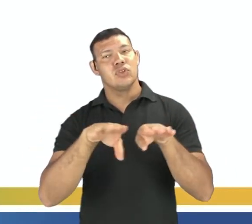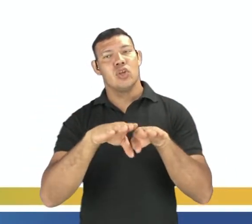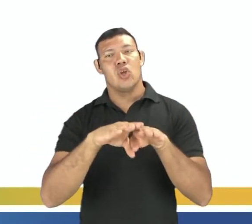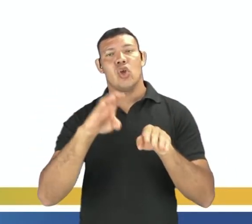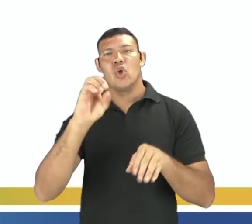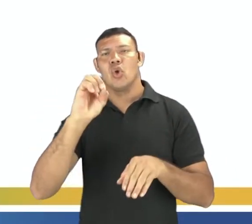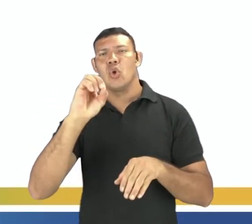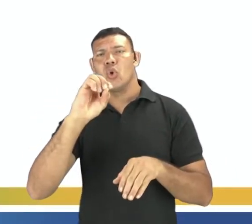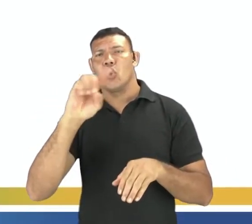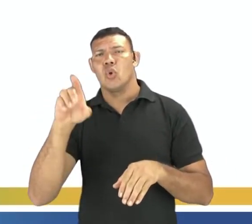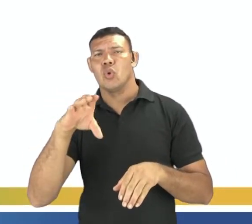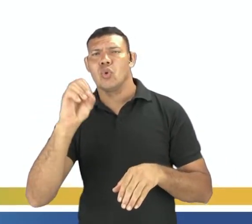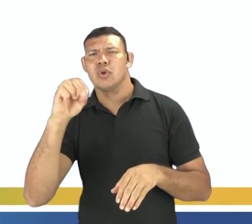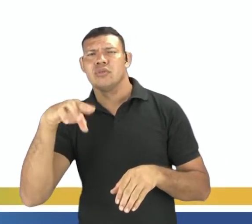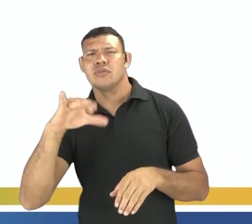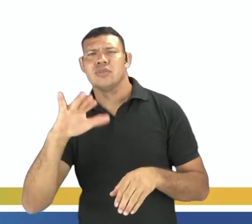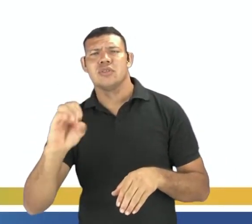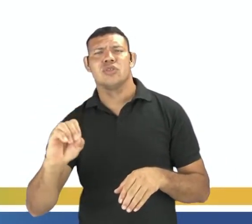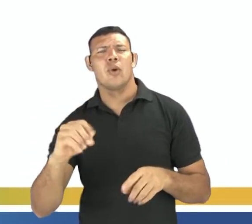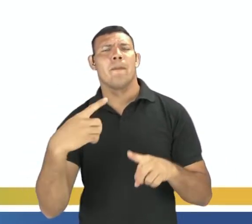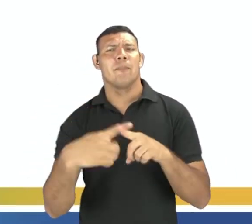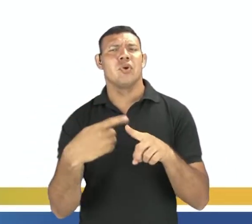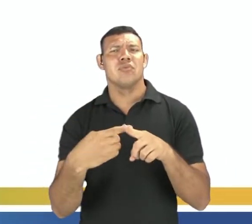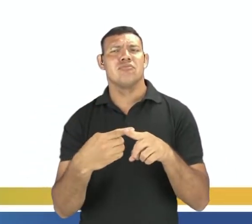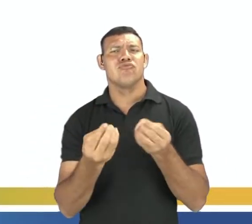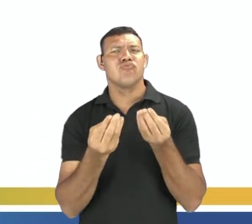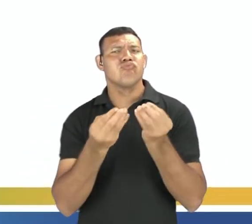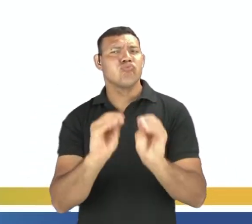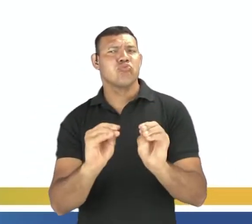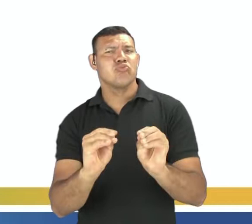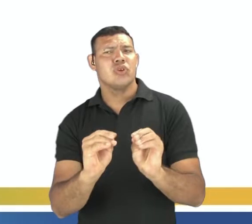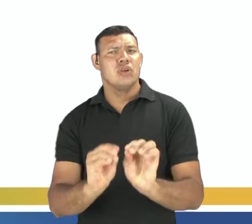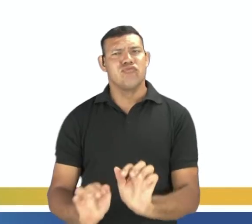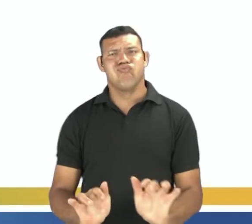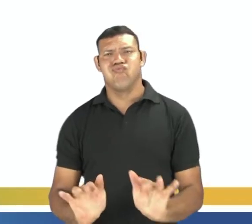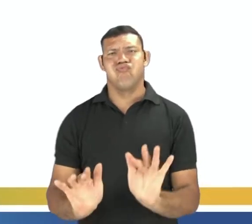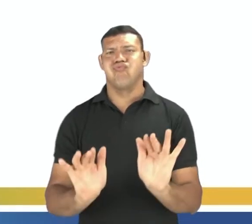Por que eu destaquei esses gases aí? Porque eles têm